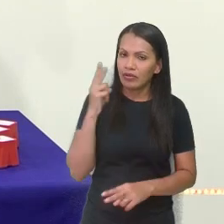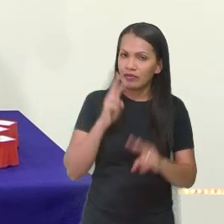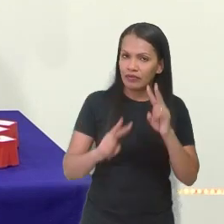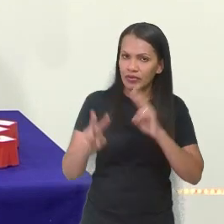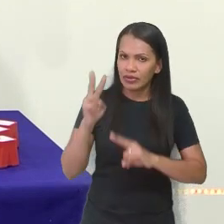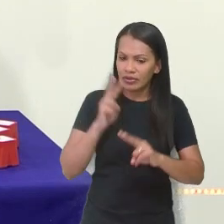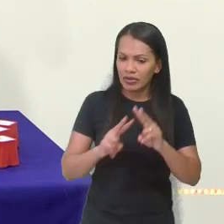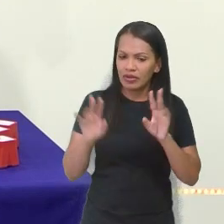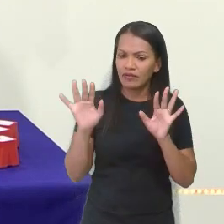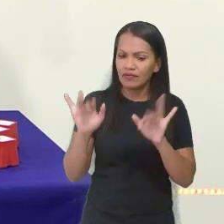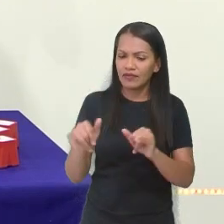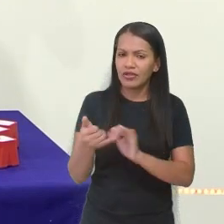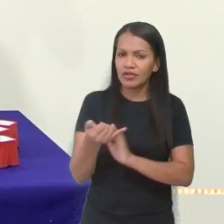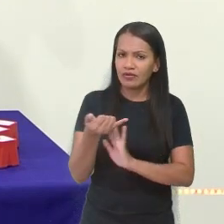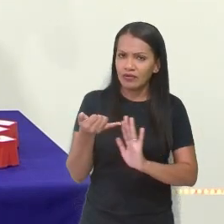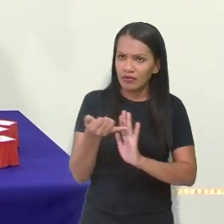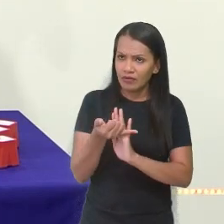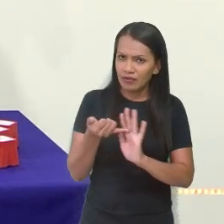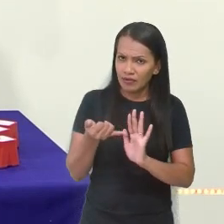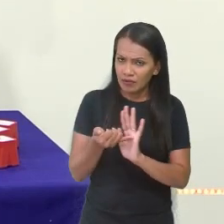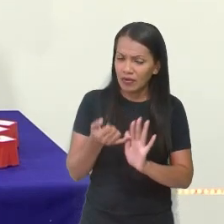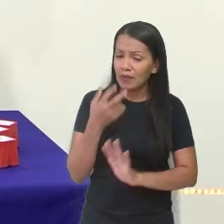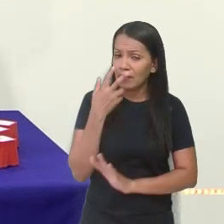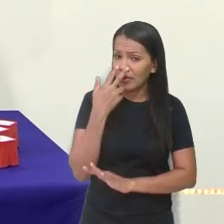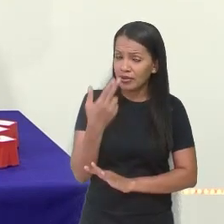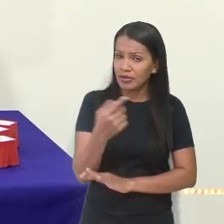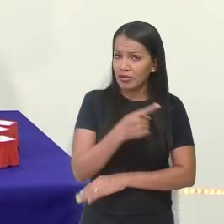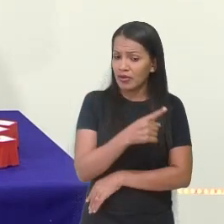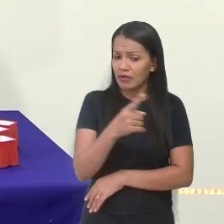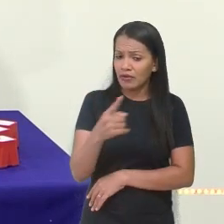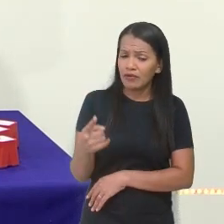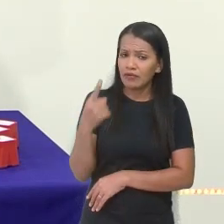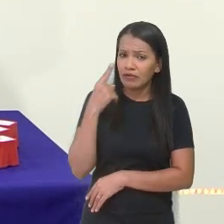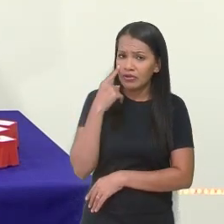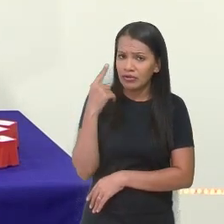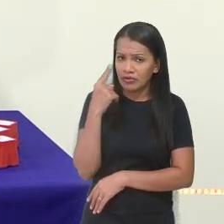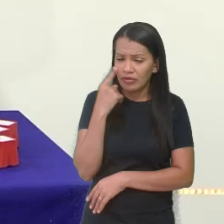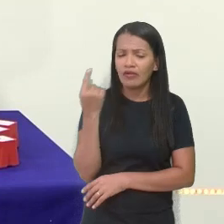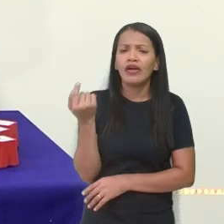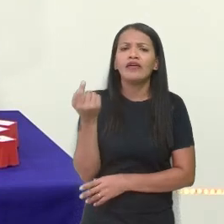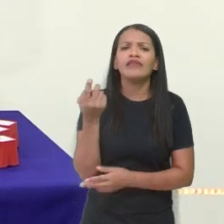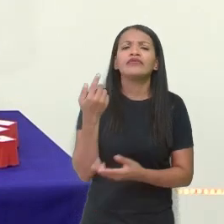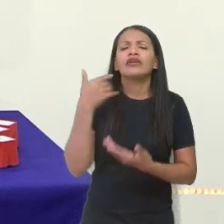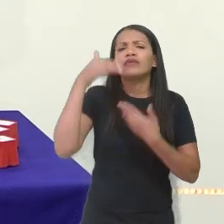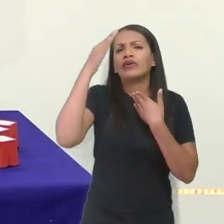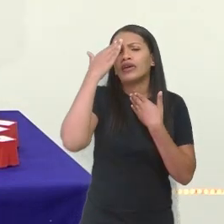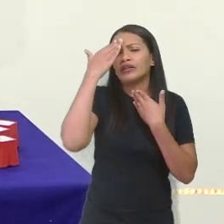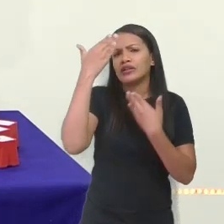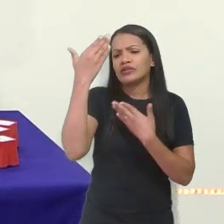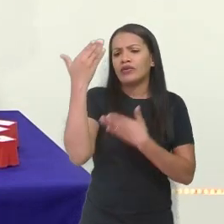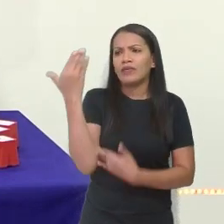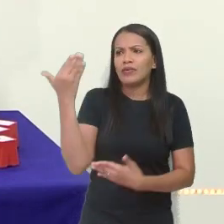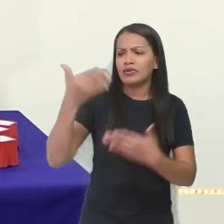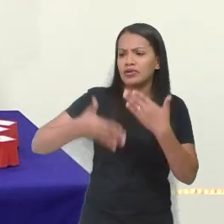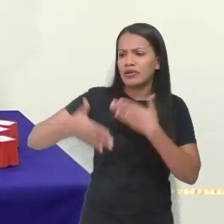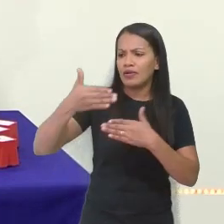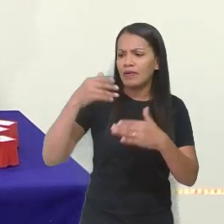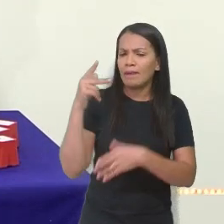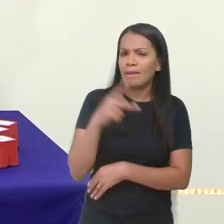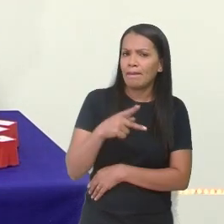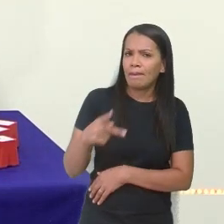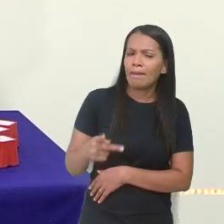igual nos fins dos versos, tá? Parecida. E você vai marcar isso aí. Eu vou agradecer aqui a participação da